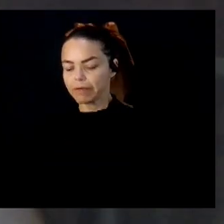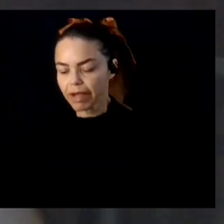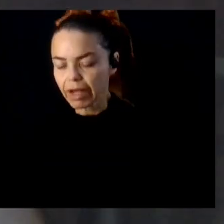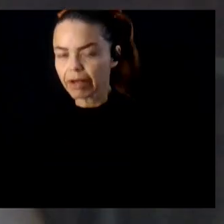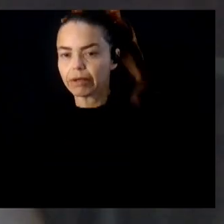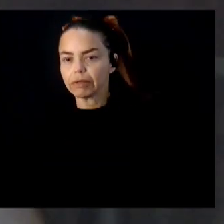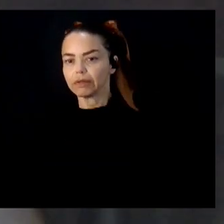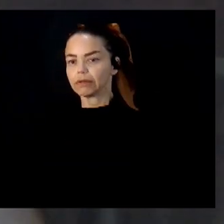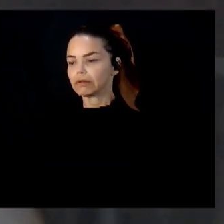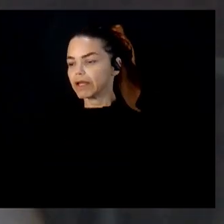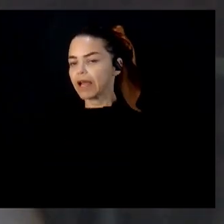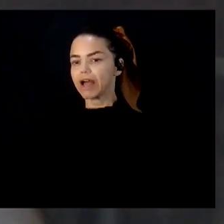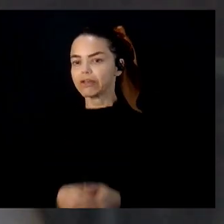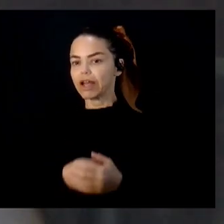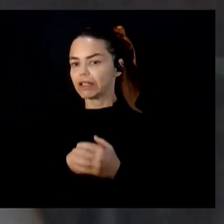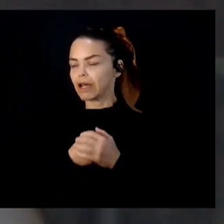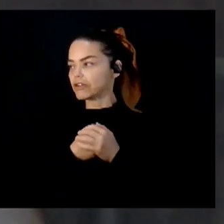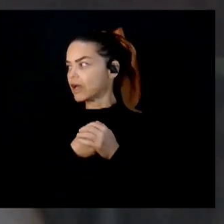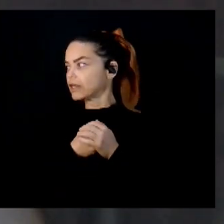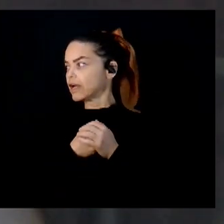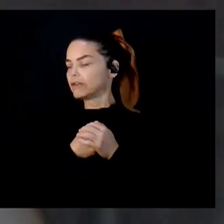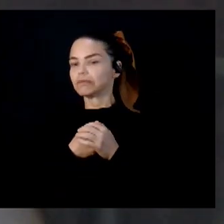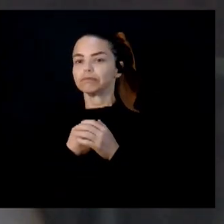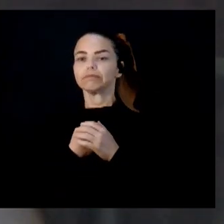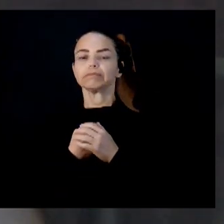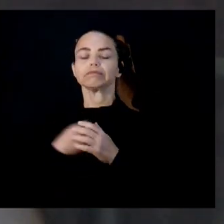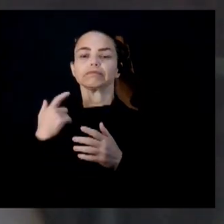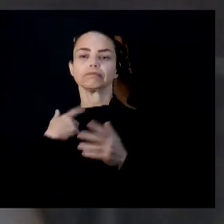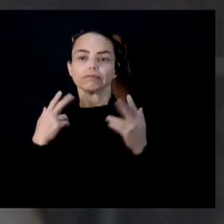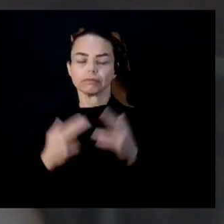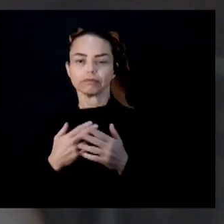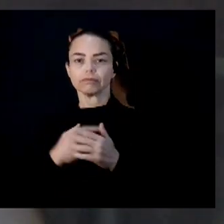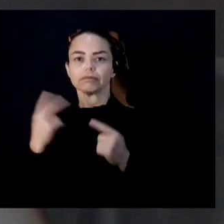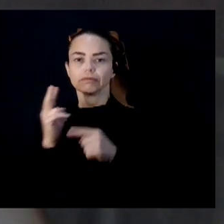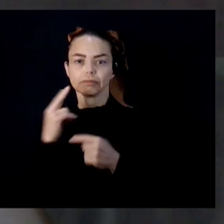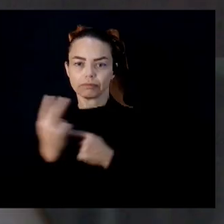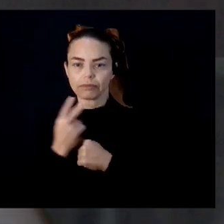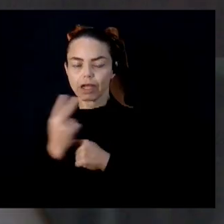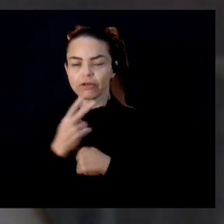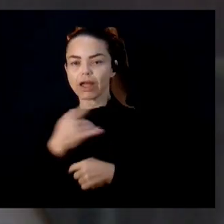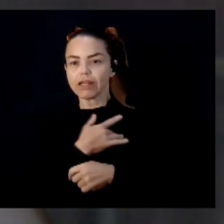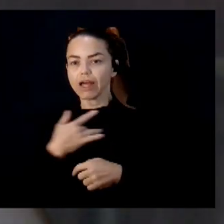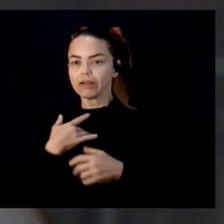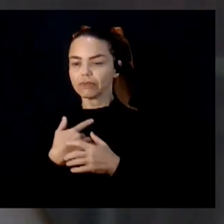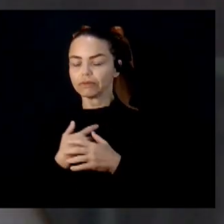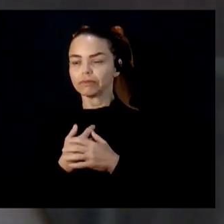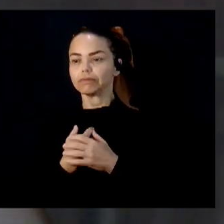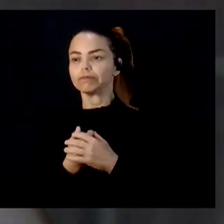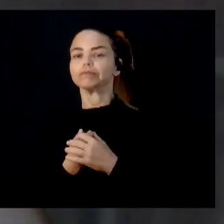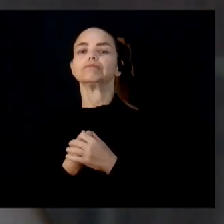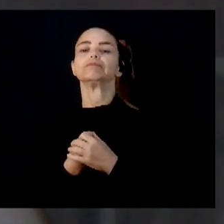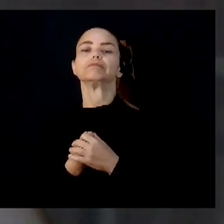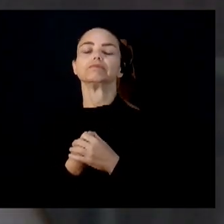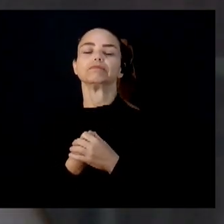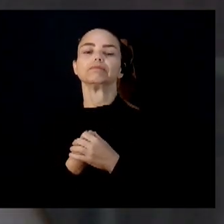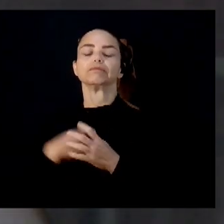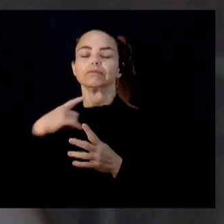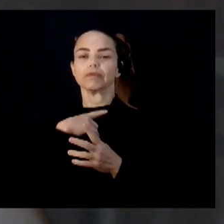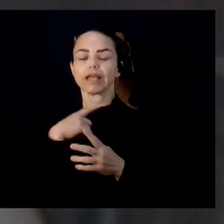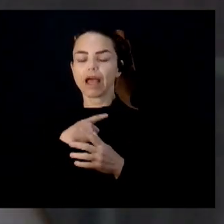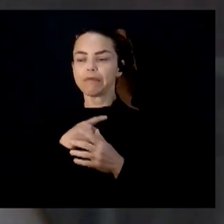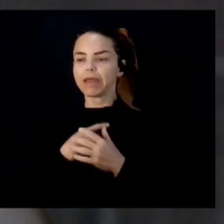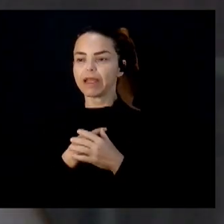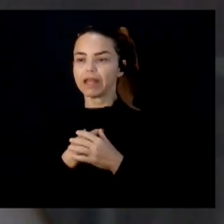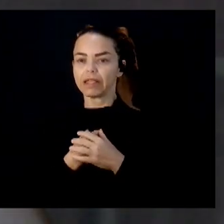parte da sua vida, igual é o trabalho, igual é a nossa cuidado com a saúde, com a família, tudo, mas ter